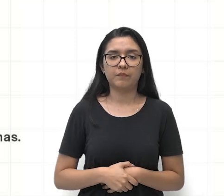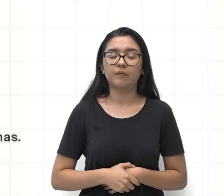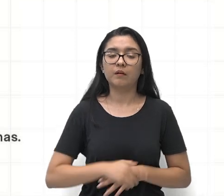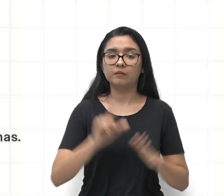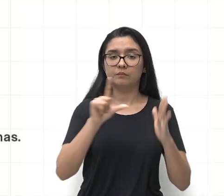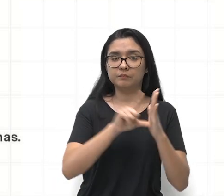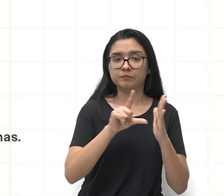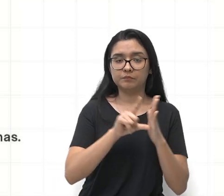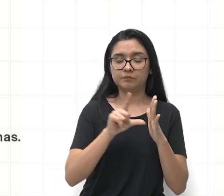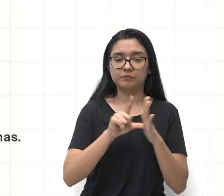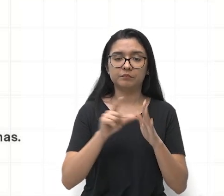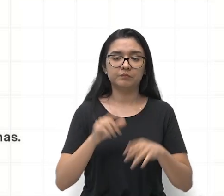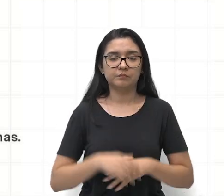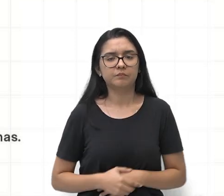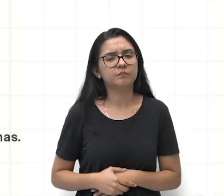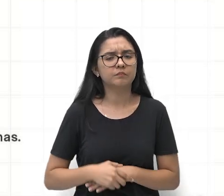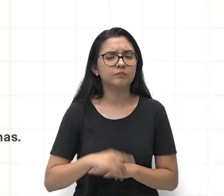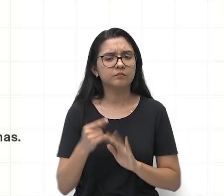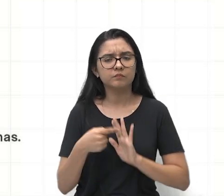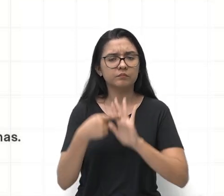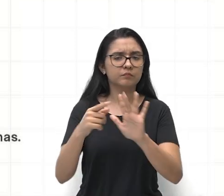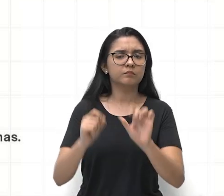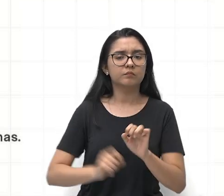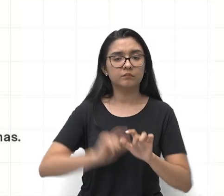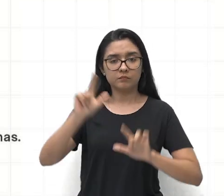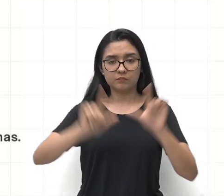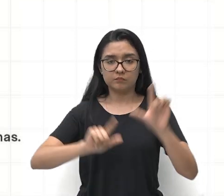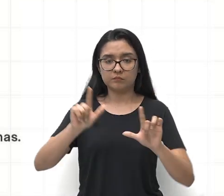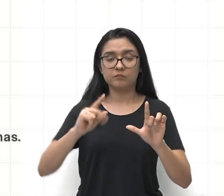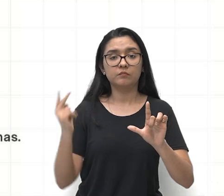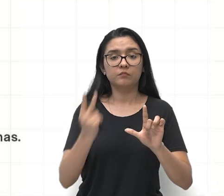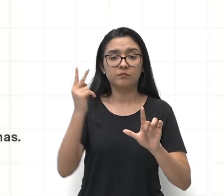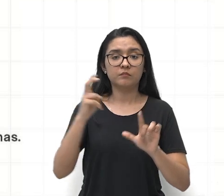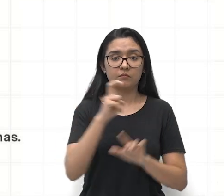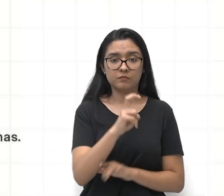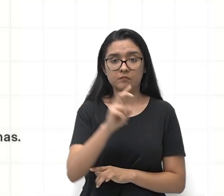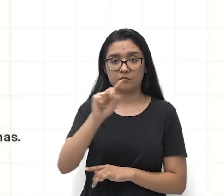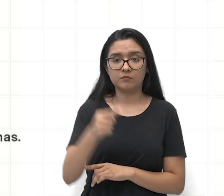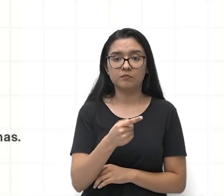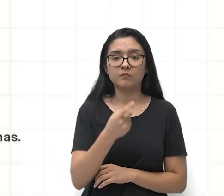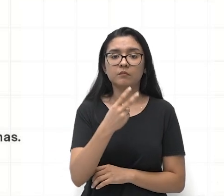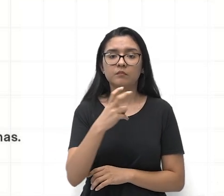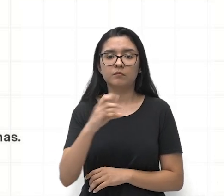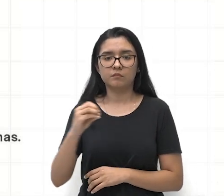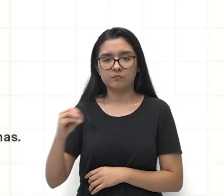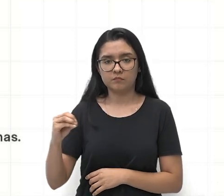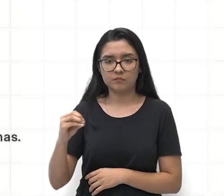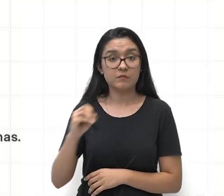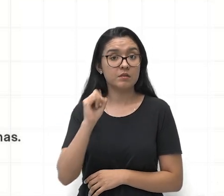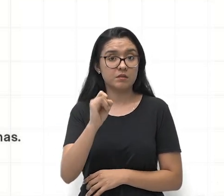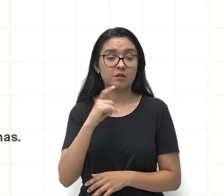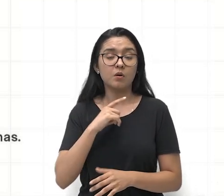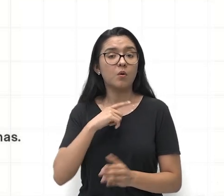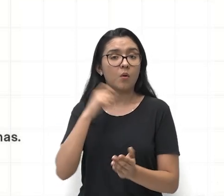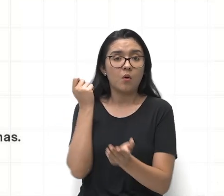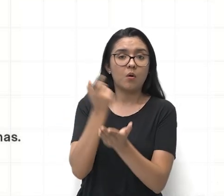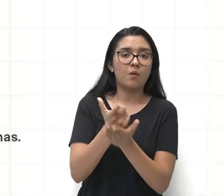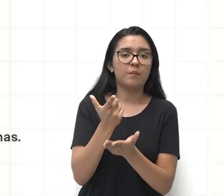Uma loja oferece uma TV no preço de 5.500. Isso se for comprada à